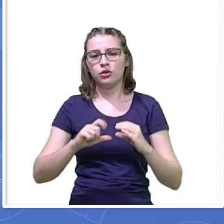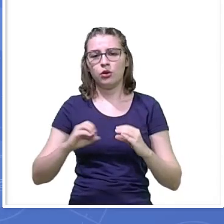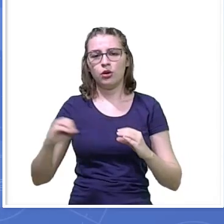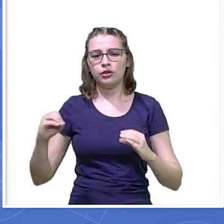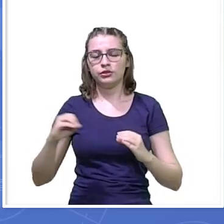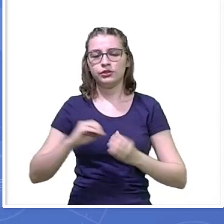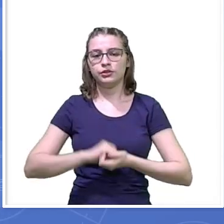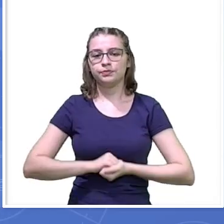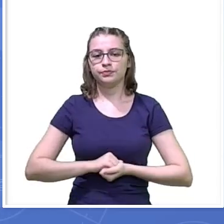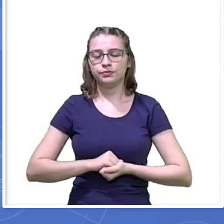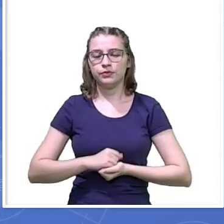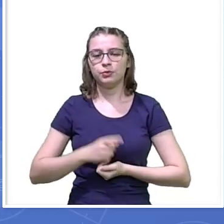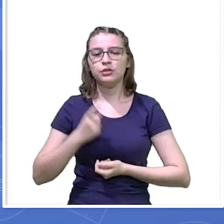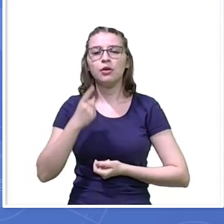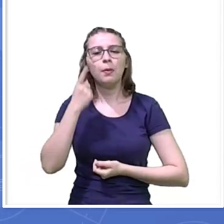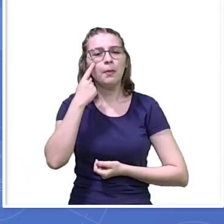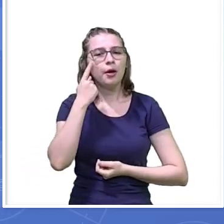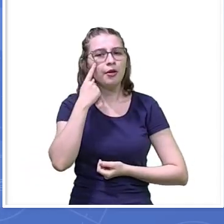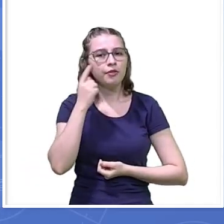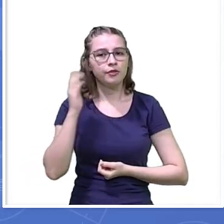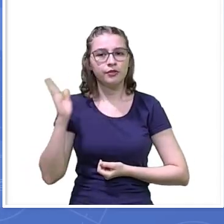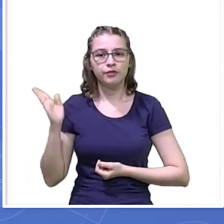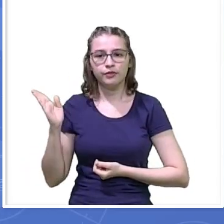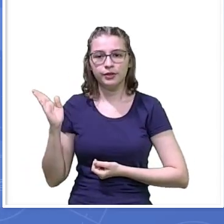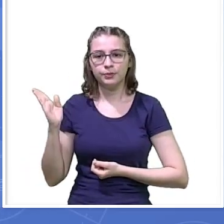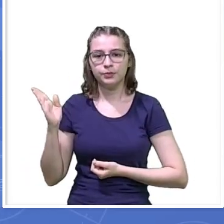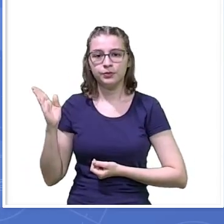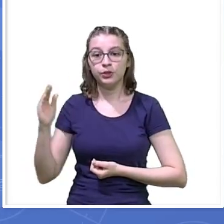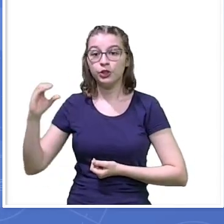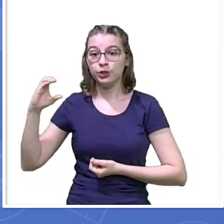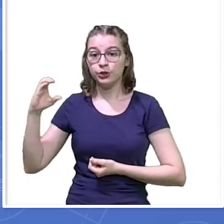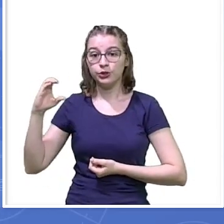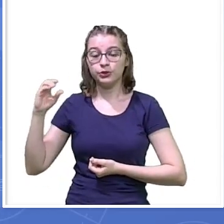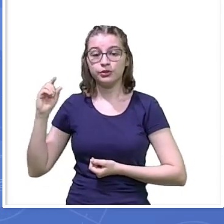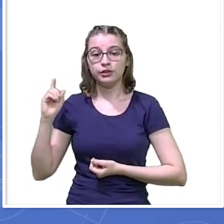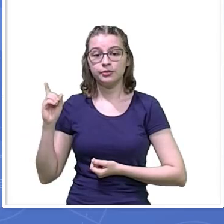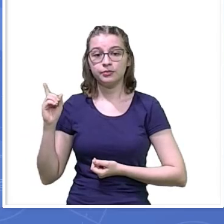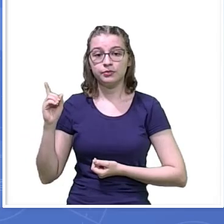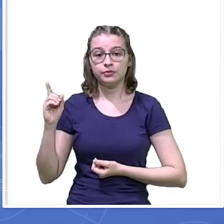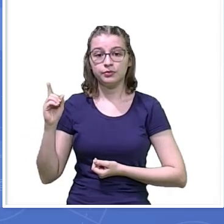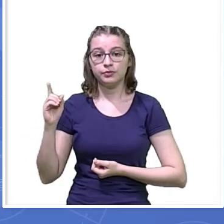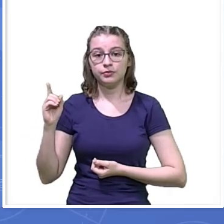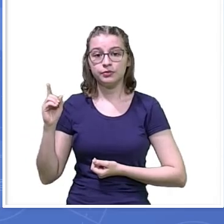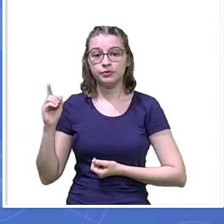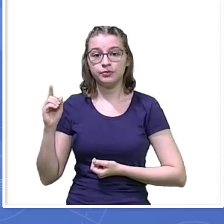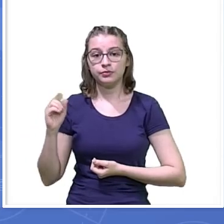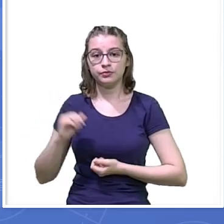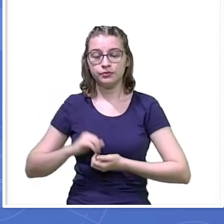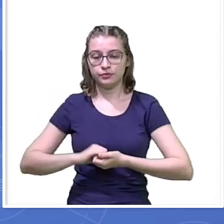o ponto C, ele está exatamente aqui, ó, 40 graus,